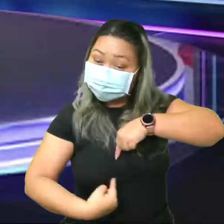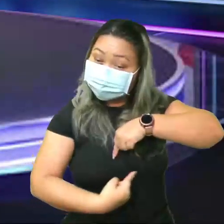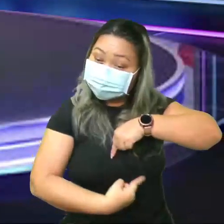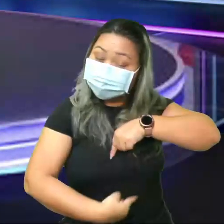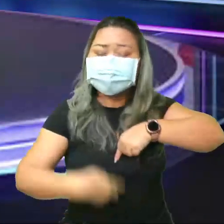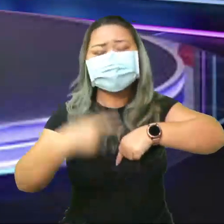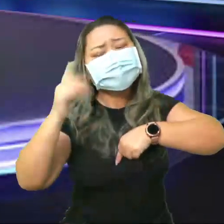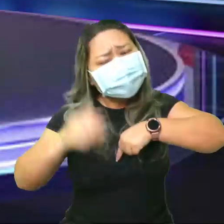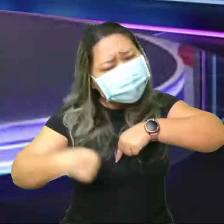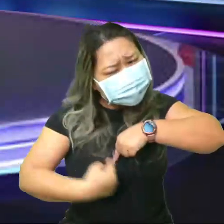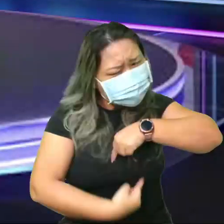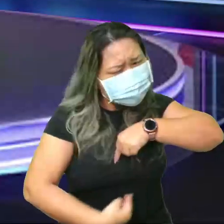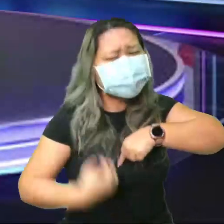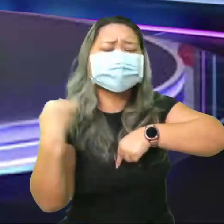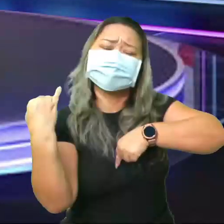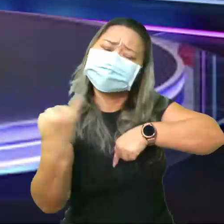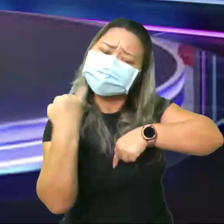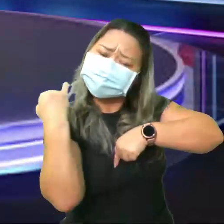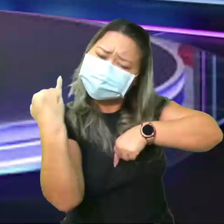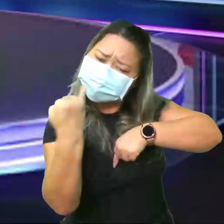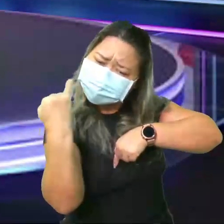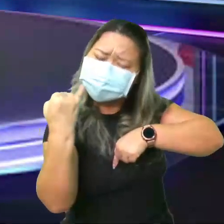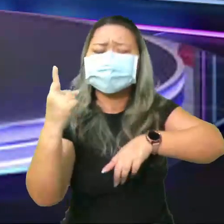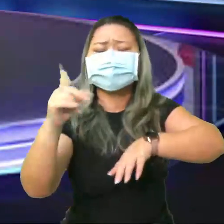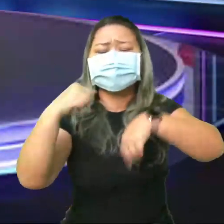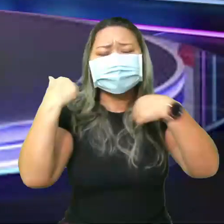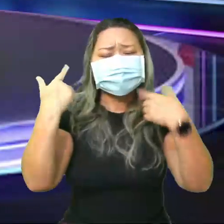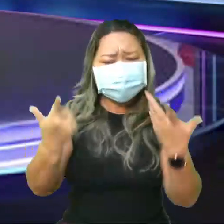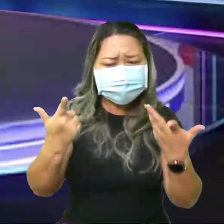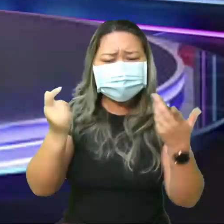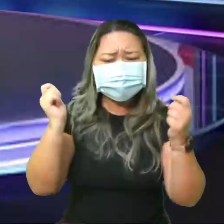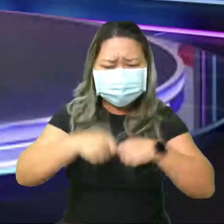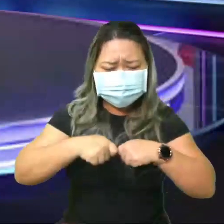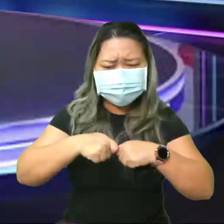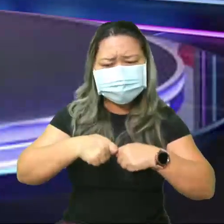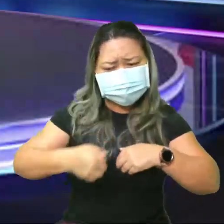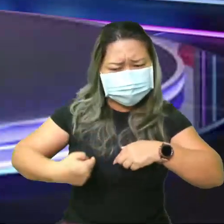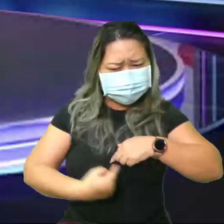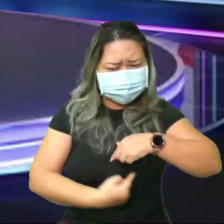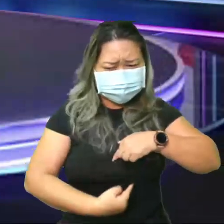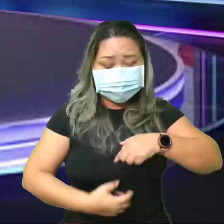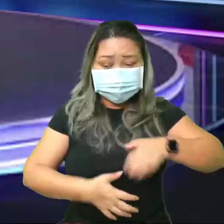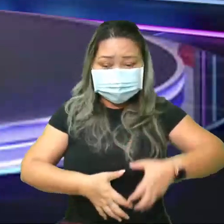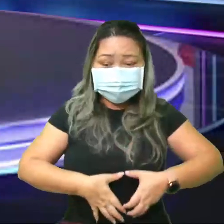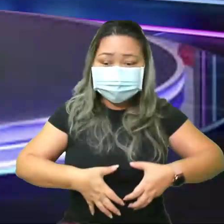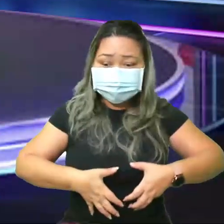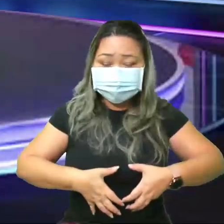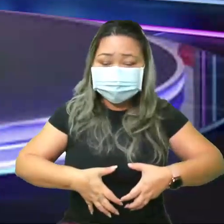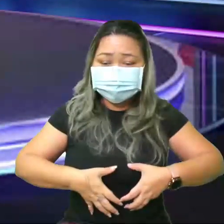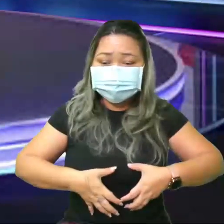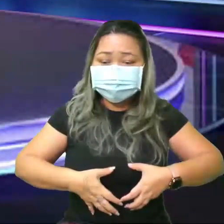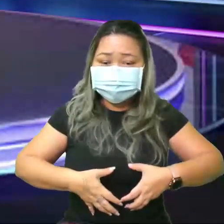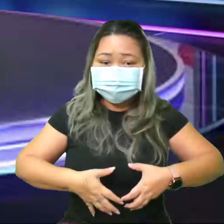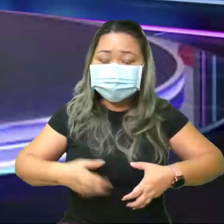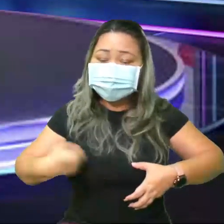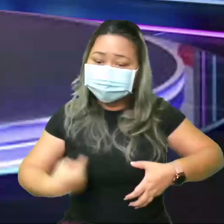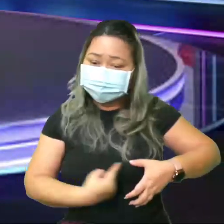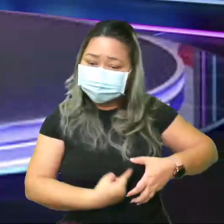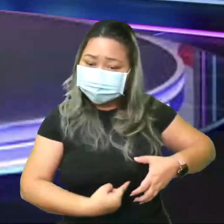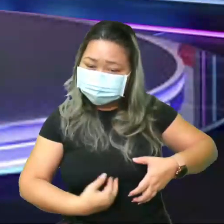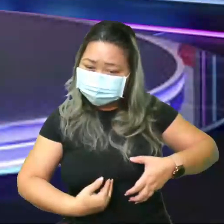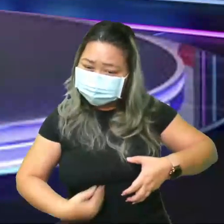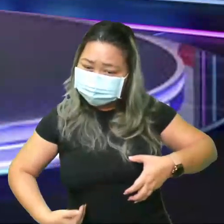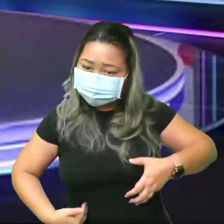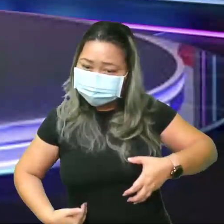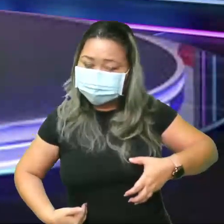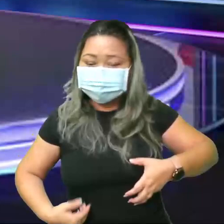estômago ajuda na alimentação. É um órgão, né, como se fosse um saco, e aí ele recebe o alimento, lá dentro